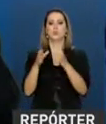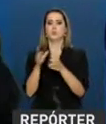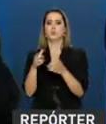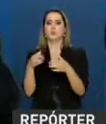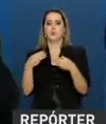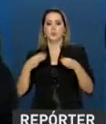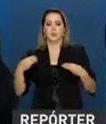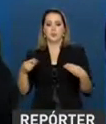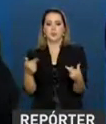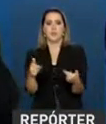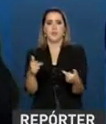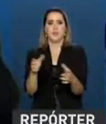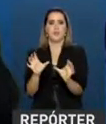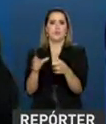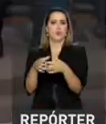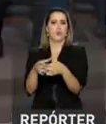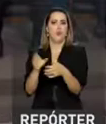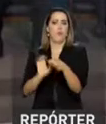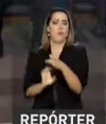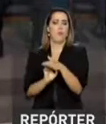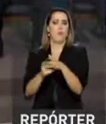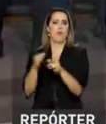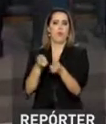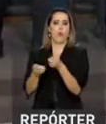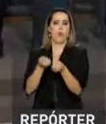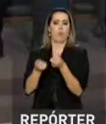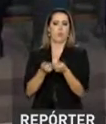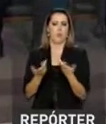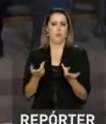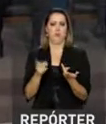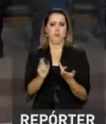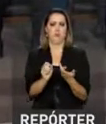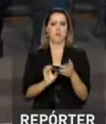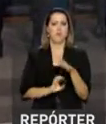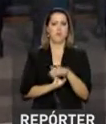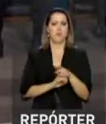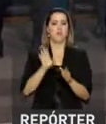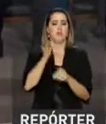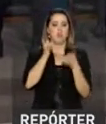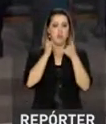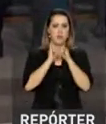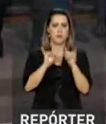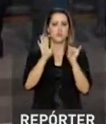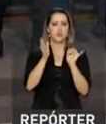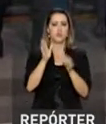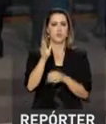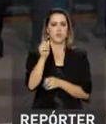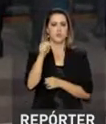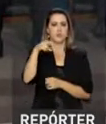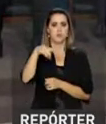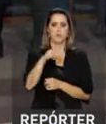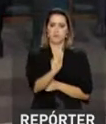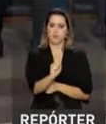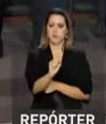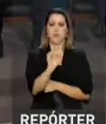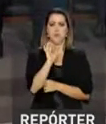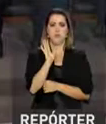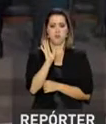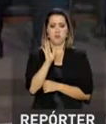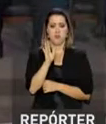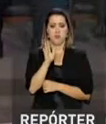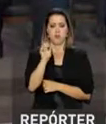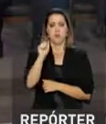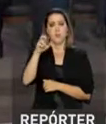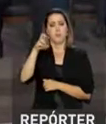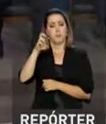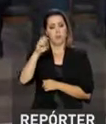ainda não tinha sua agência reguladora. O setor de energia elétrica já tem a Agência Nacional de Energia Elétrica. O setor de óleo,